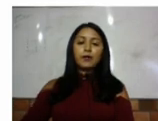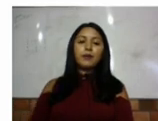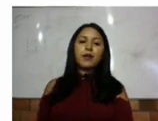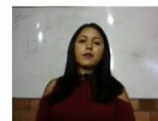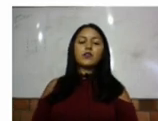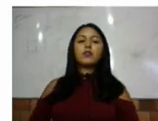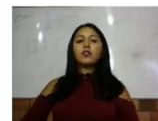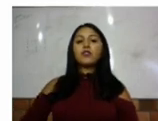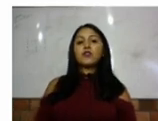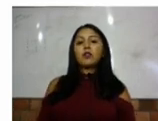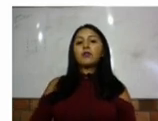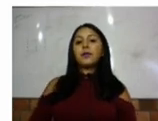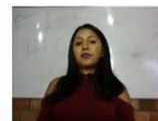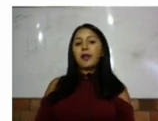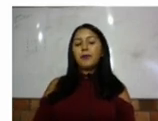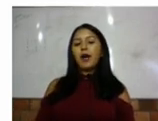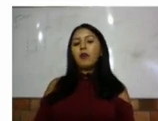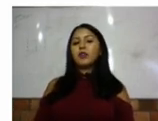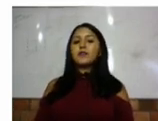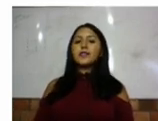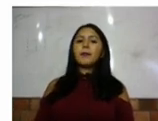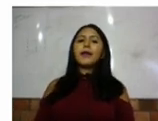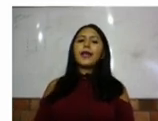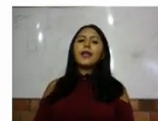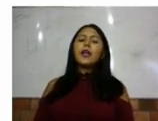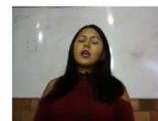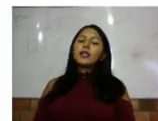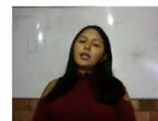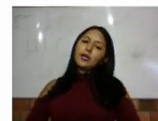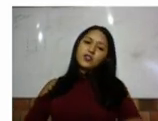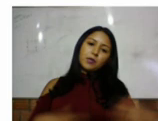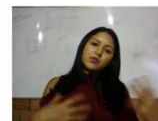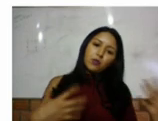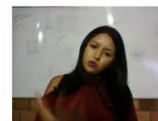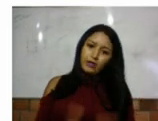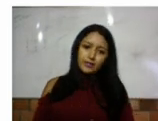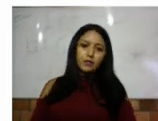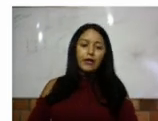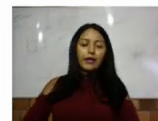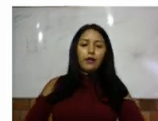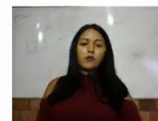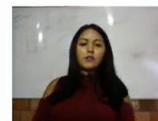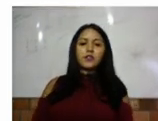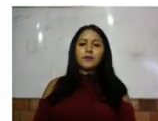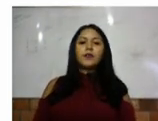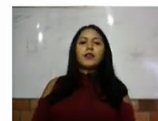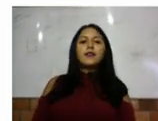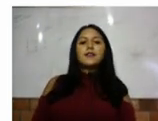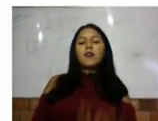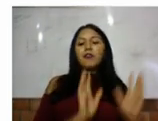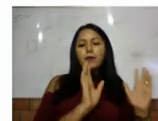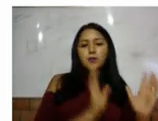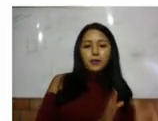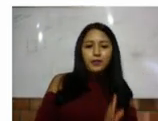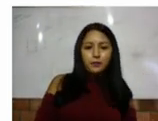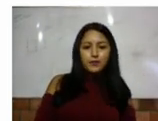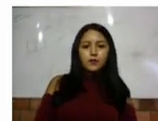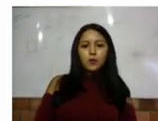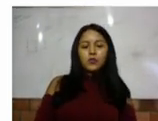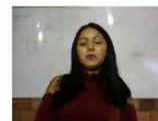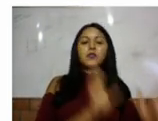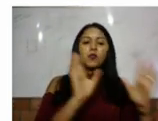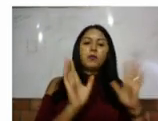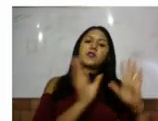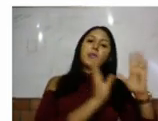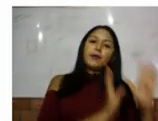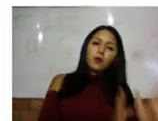conjugados primeiramente quando eu vou estudar um tempo verbal eu tenho que saber que tipo de conjugação é aquela ou seja você é um verbo de